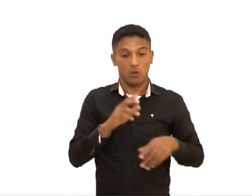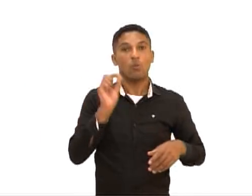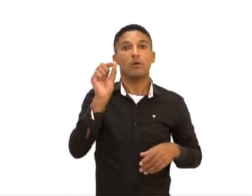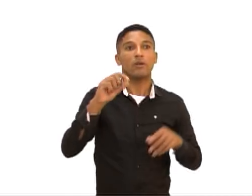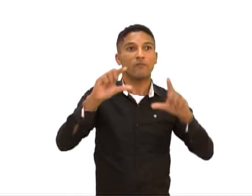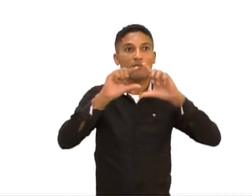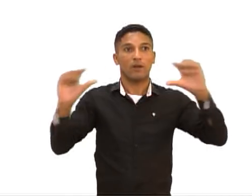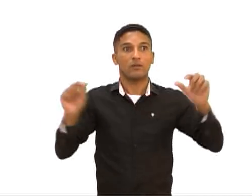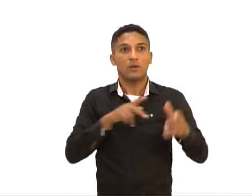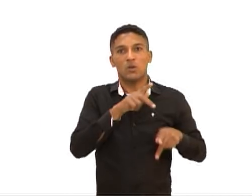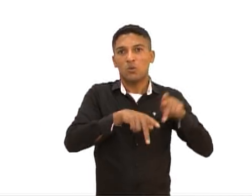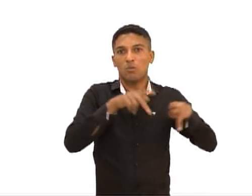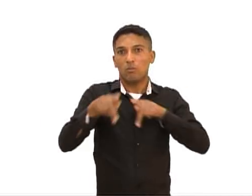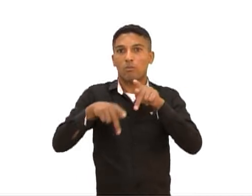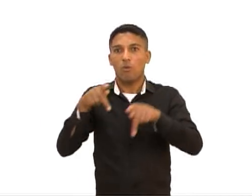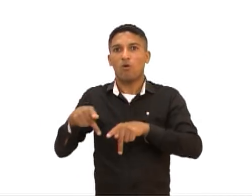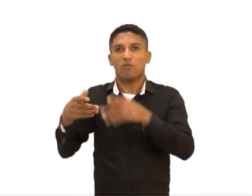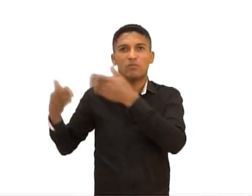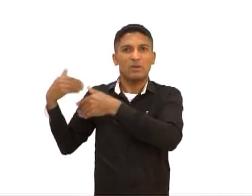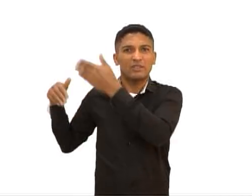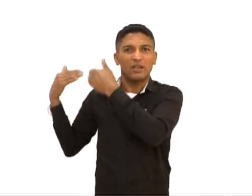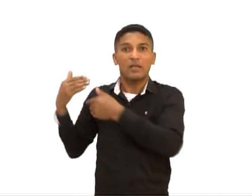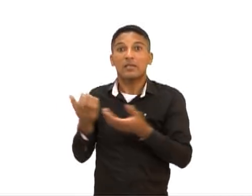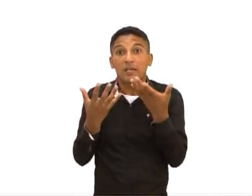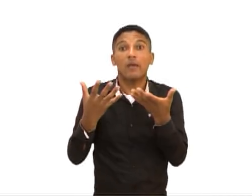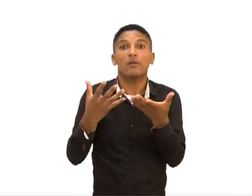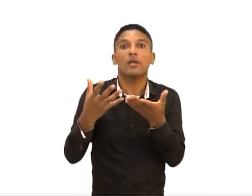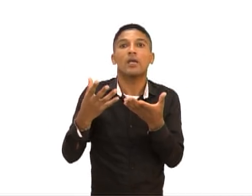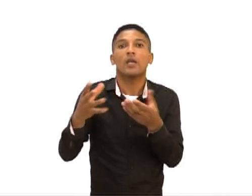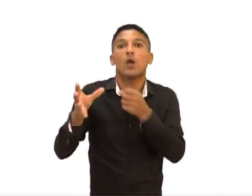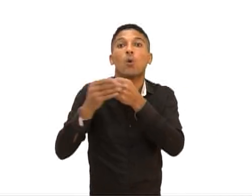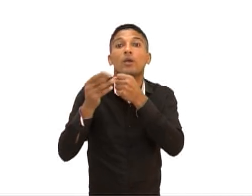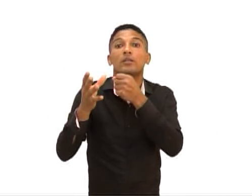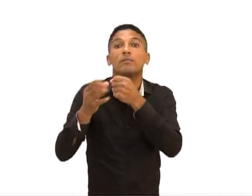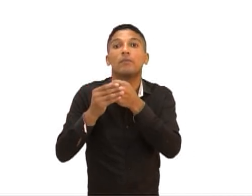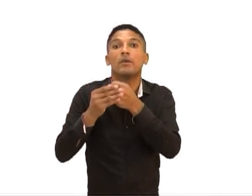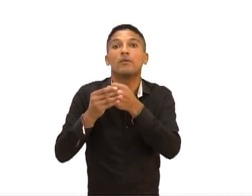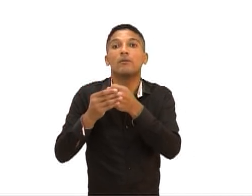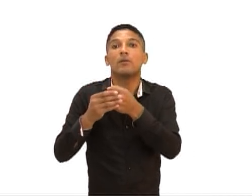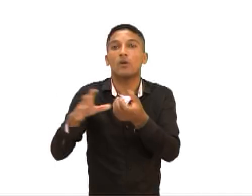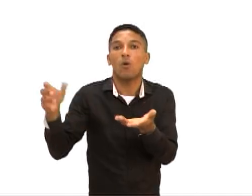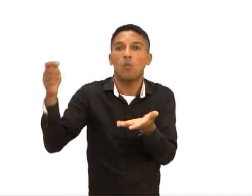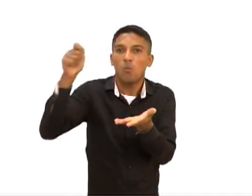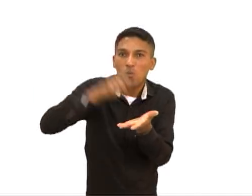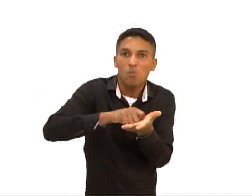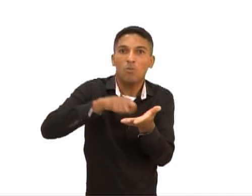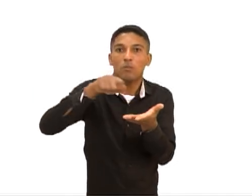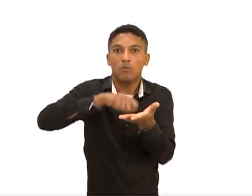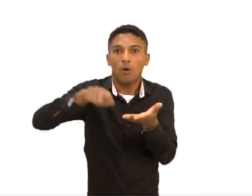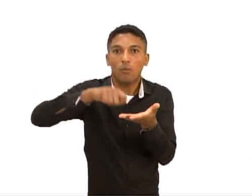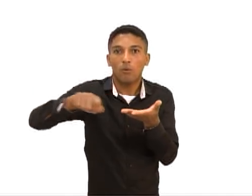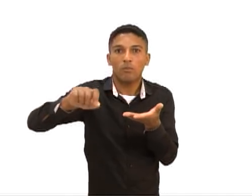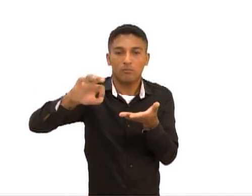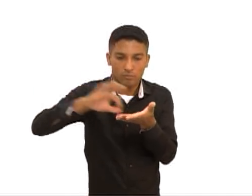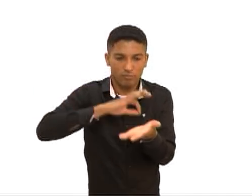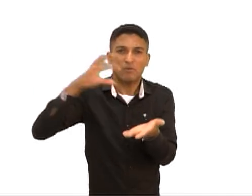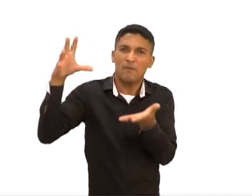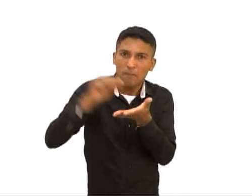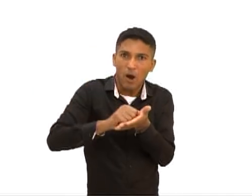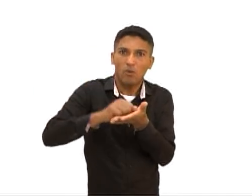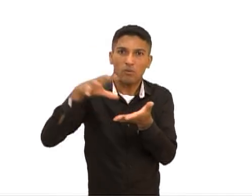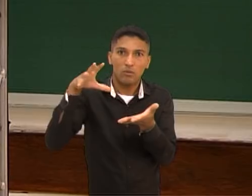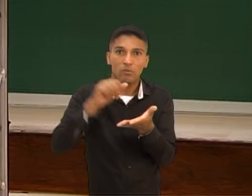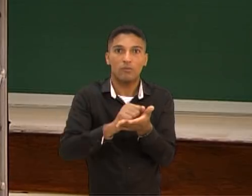conhecimento e passá-lo de geração em geração, né? Então, quais são as relações de causa e consequência possíveis